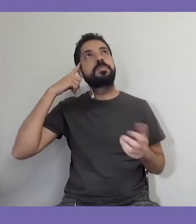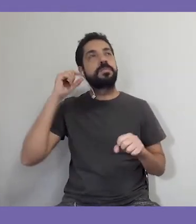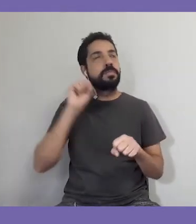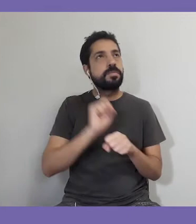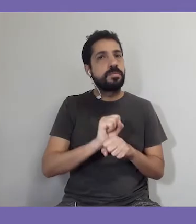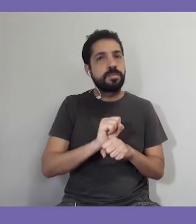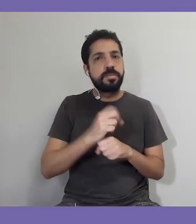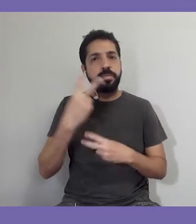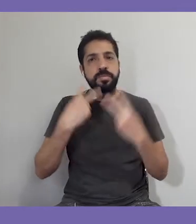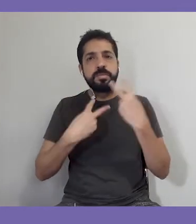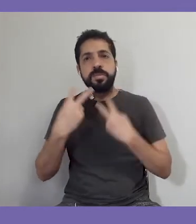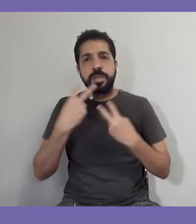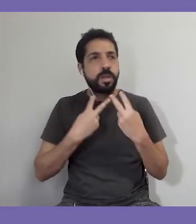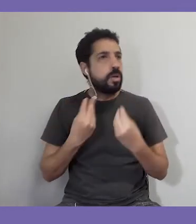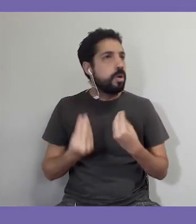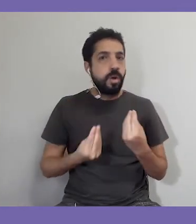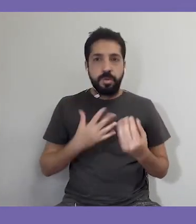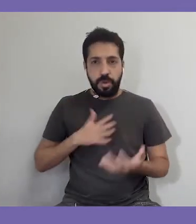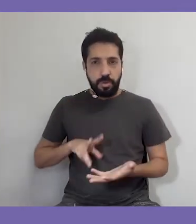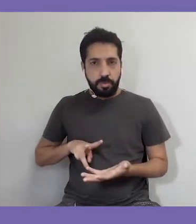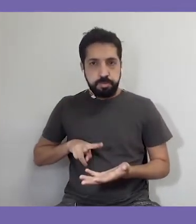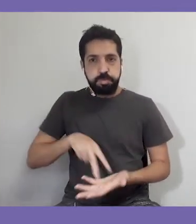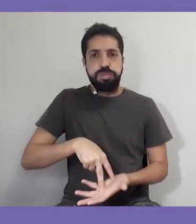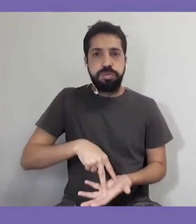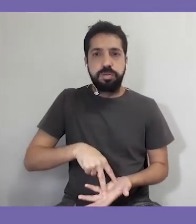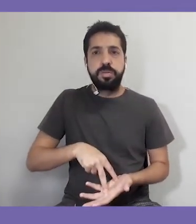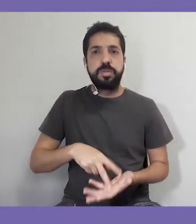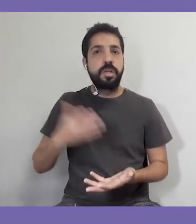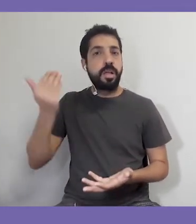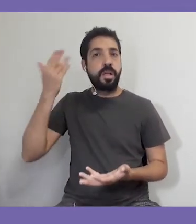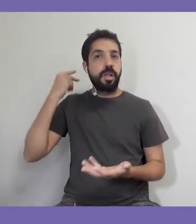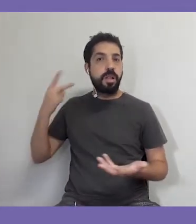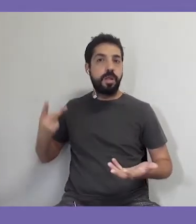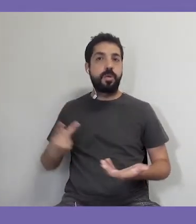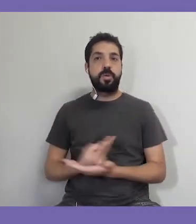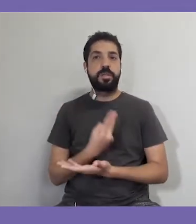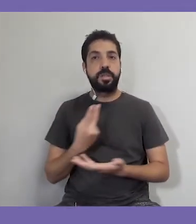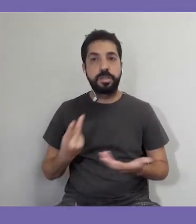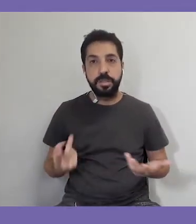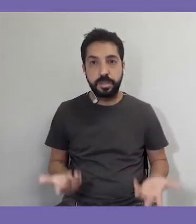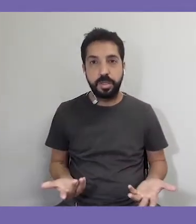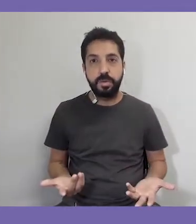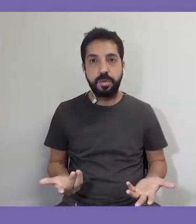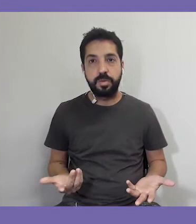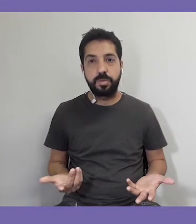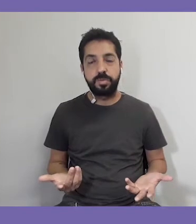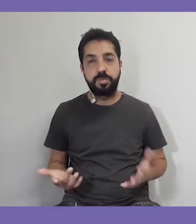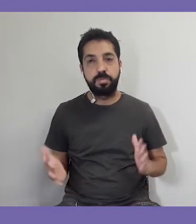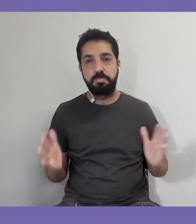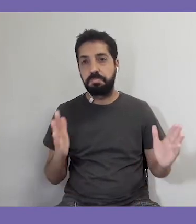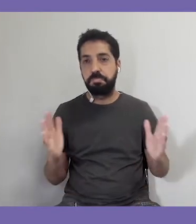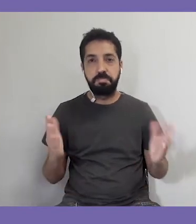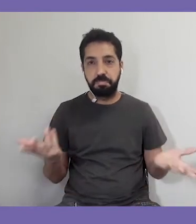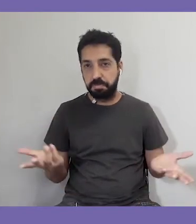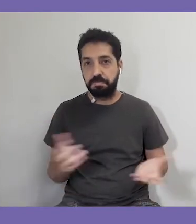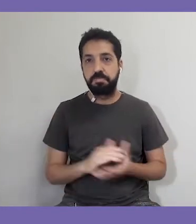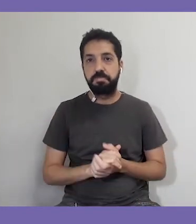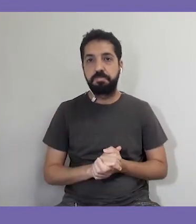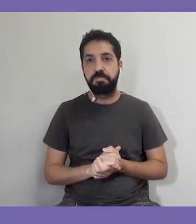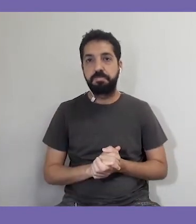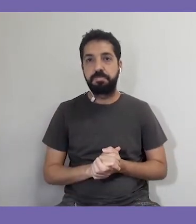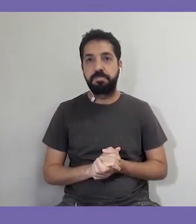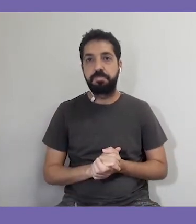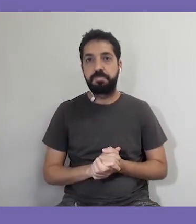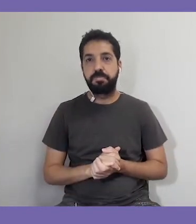eu não parei para analisar, como é que eu não me impus sobre essa pessoa, sabe? E ter determinado